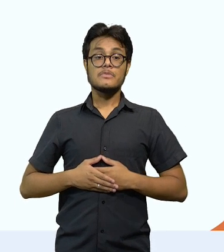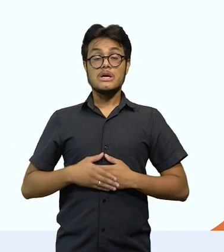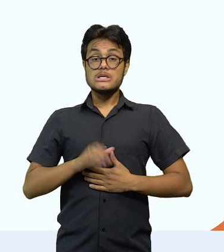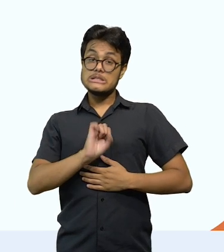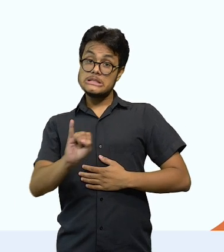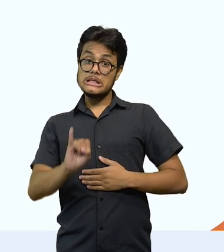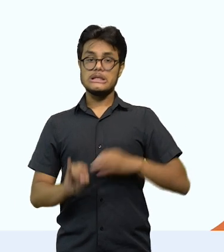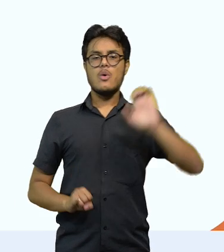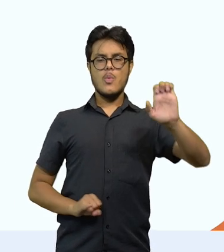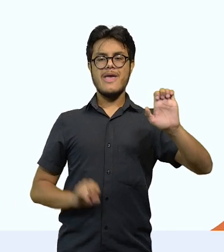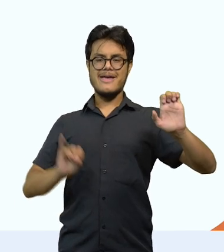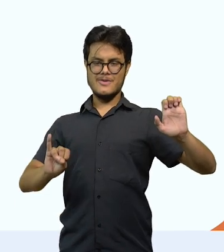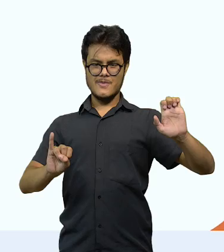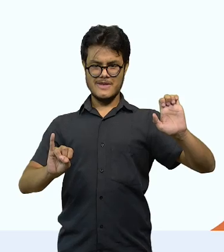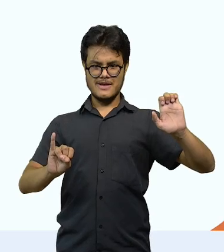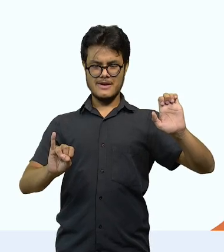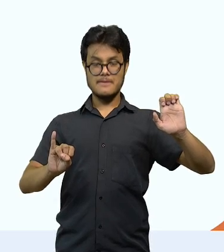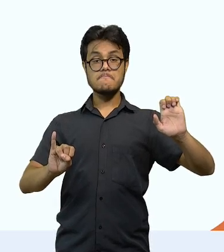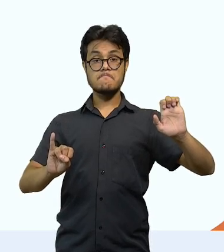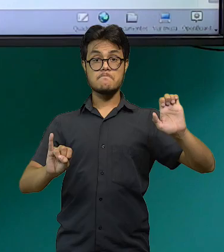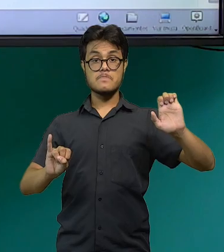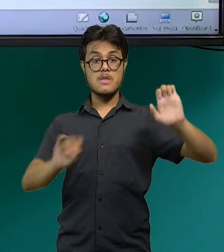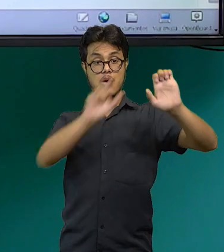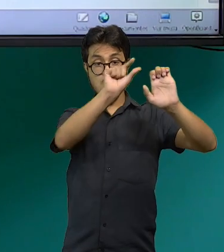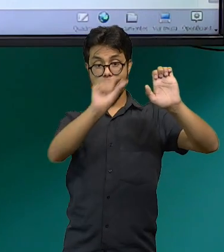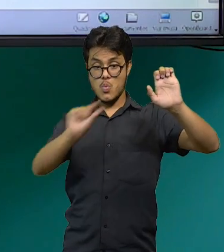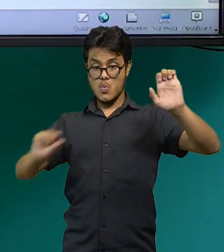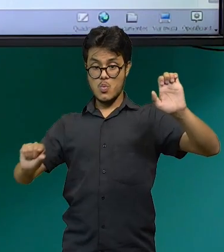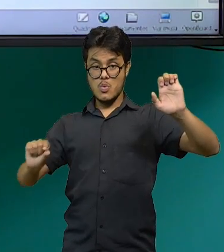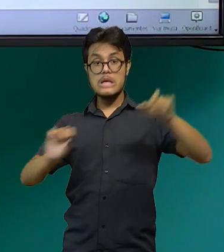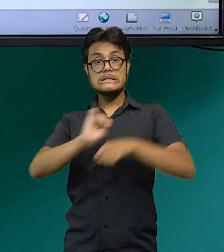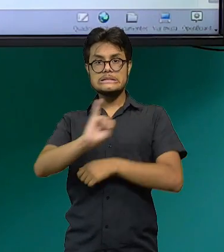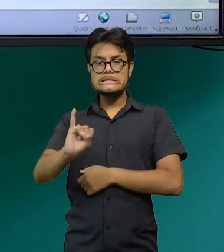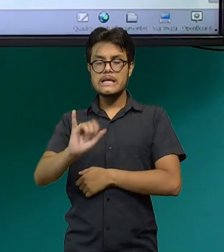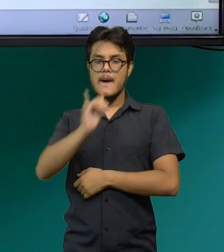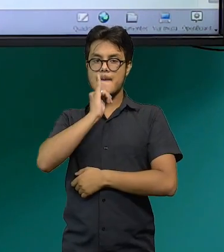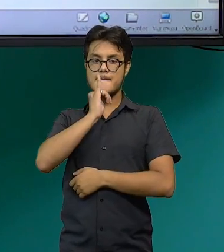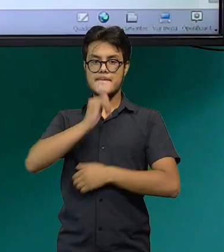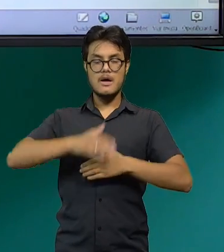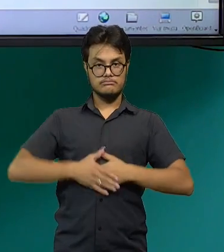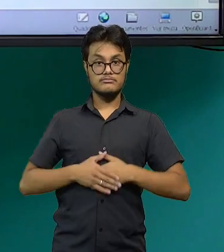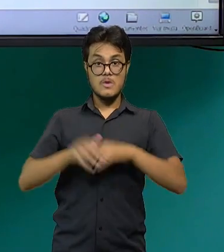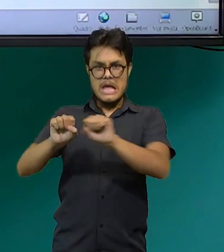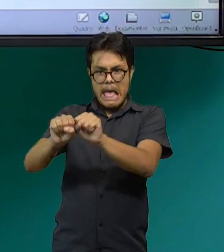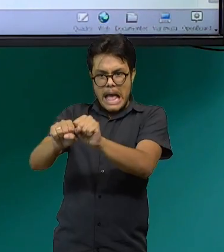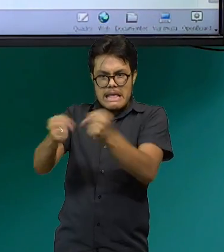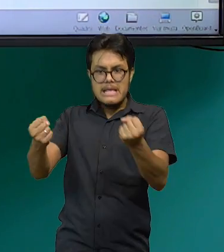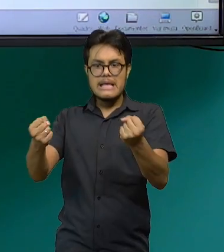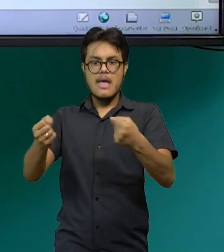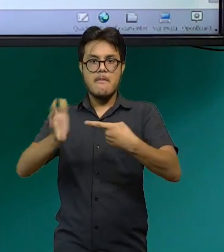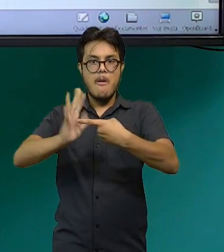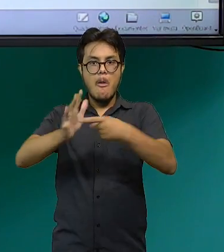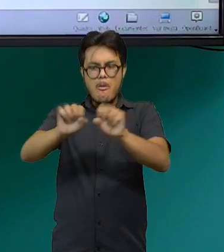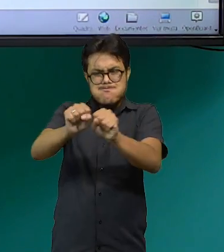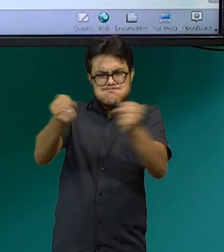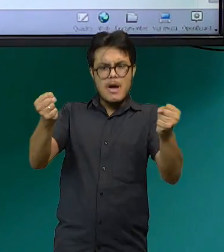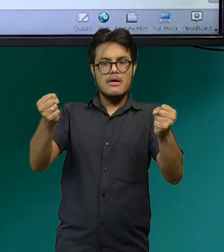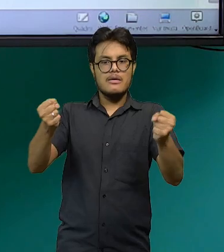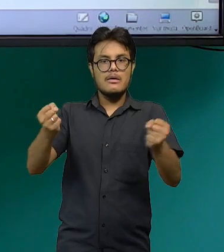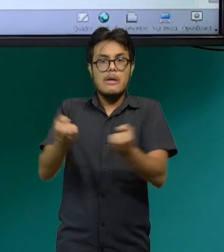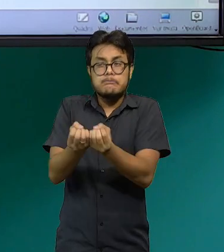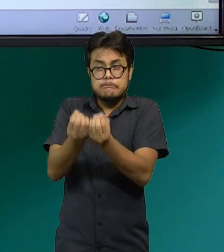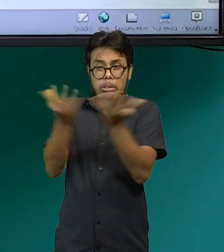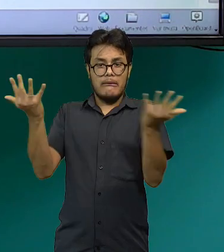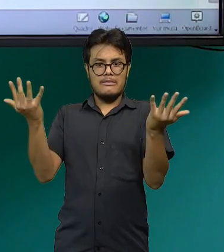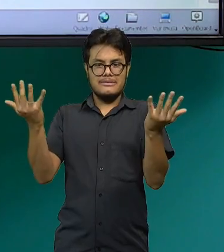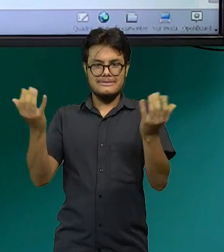de curto-circuito ocorre quando eu faço um curto-circuito no meu gerador. Eu ligo as